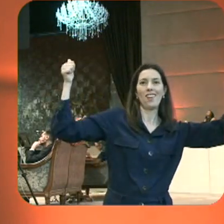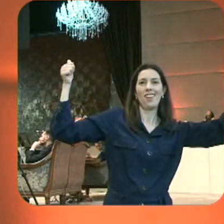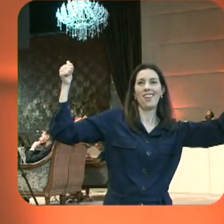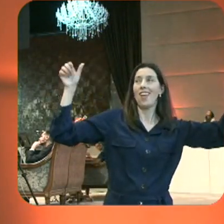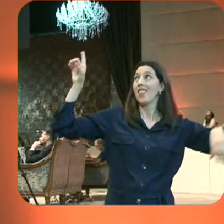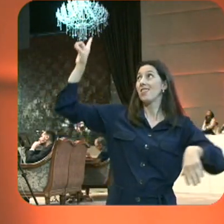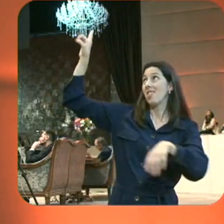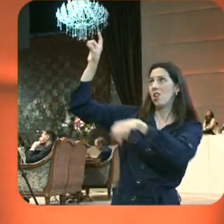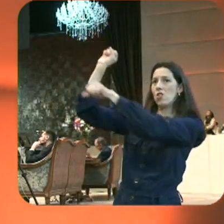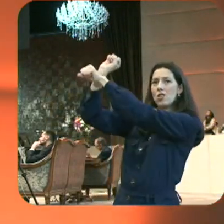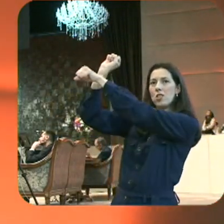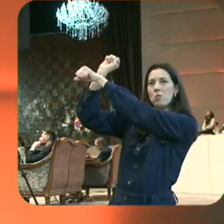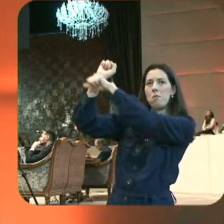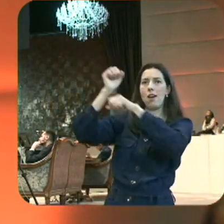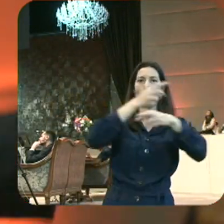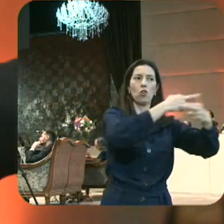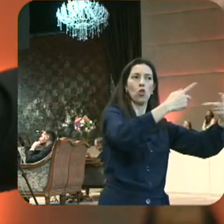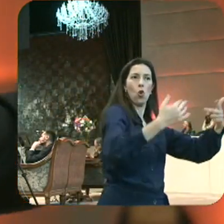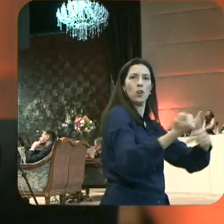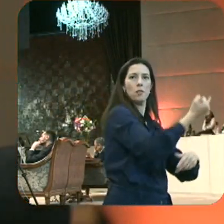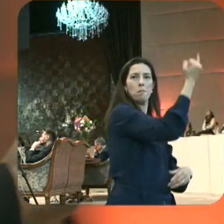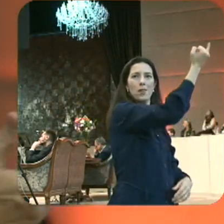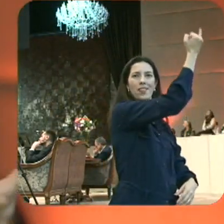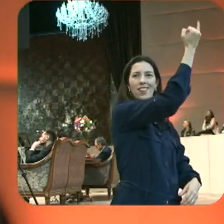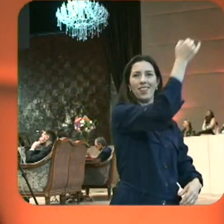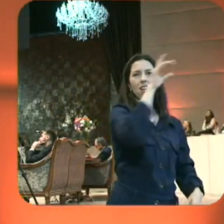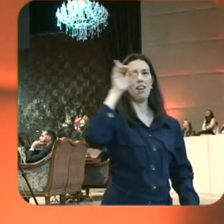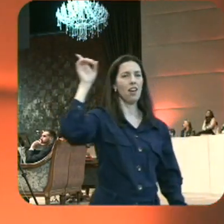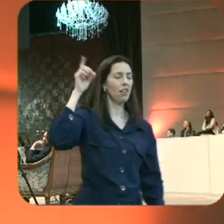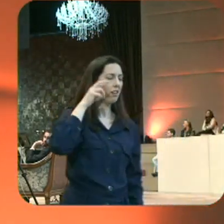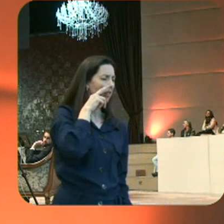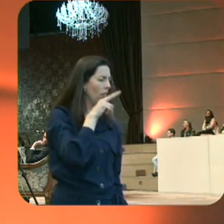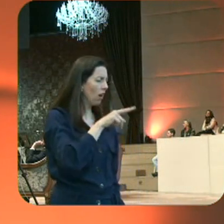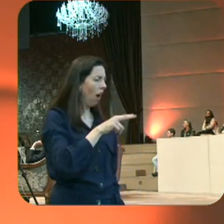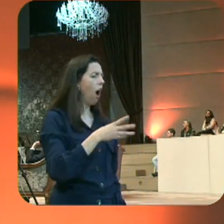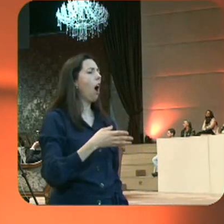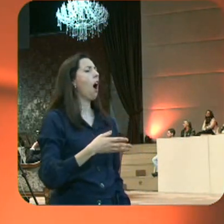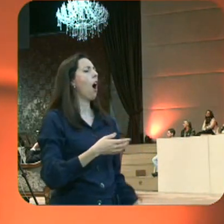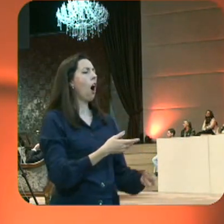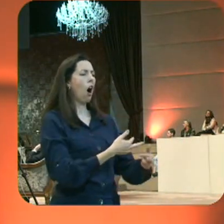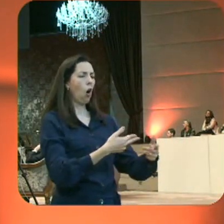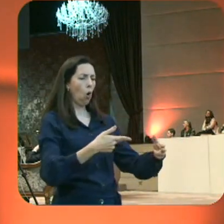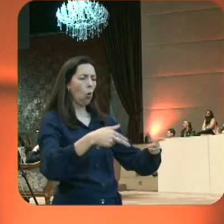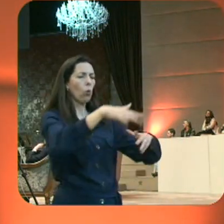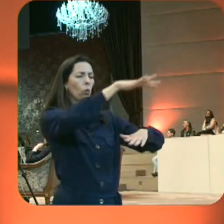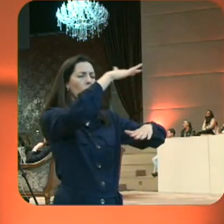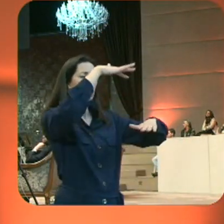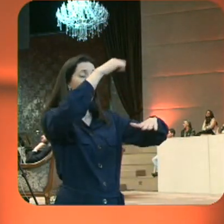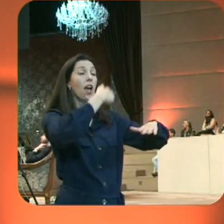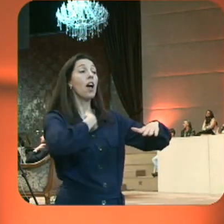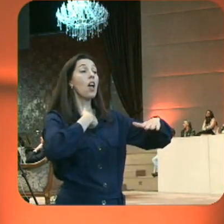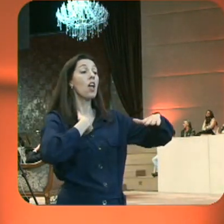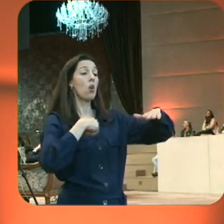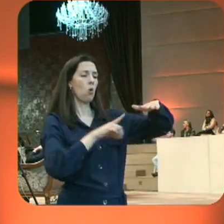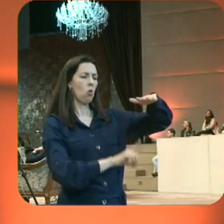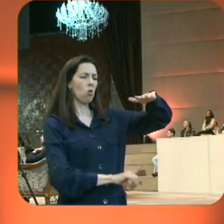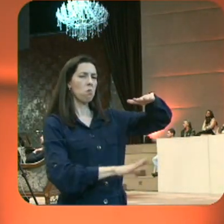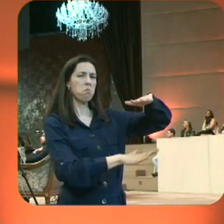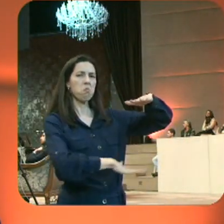E o que acontece com uma criança, por exemplo, quando você, ao longo do tempo,